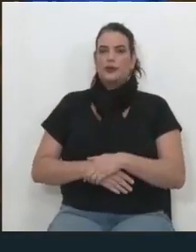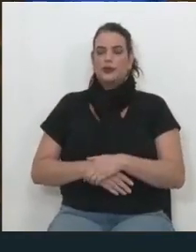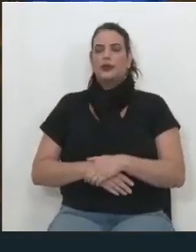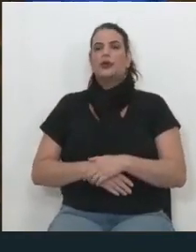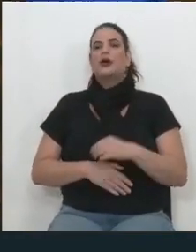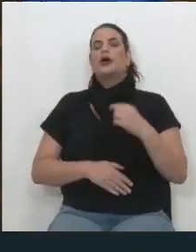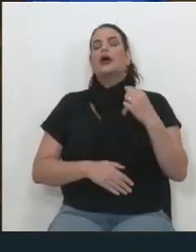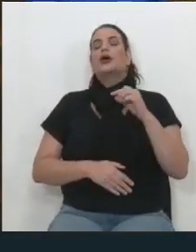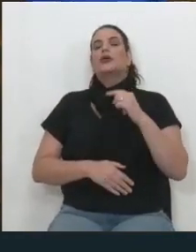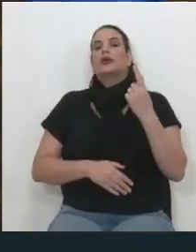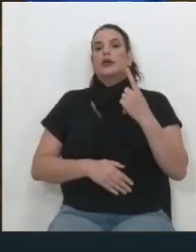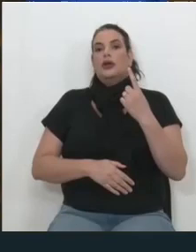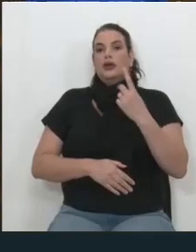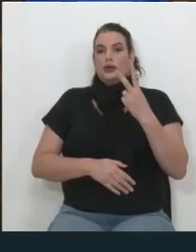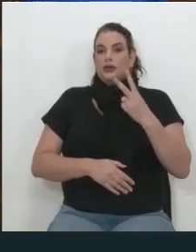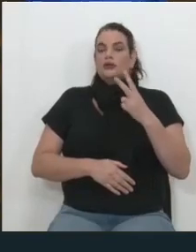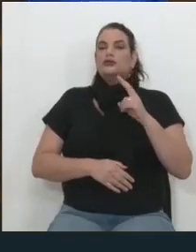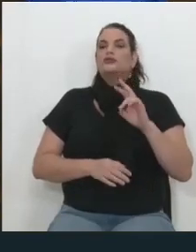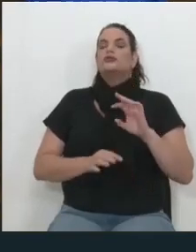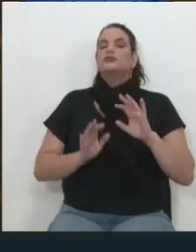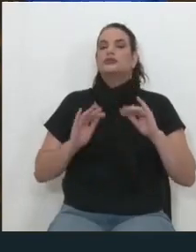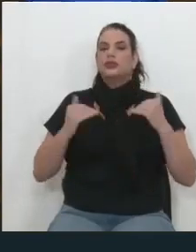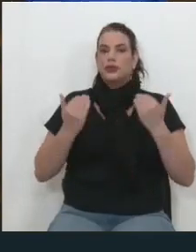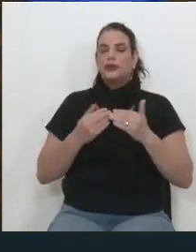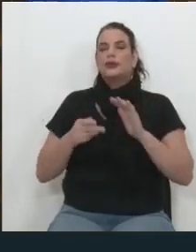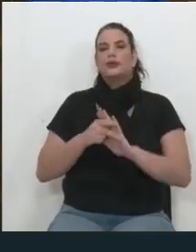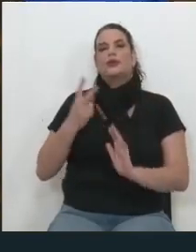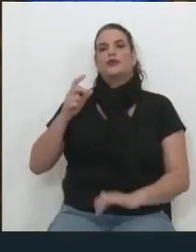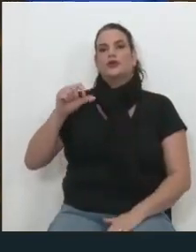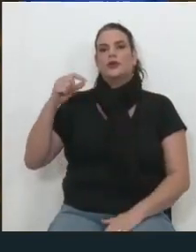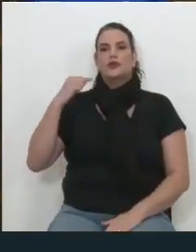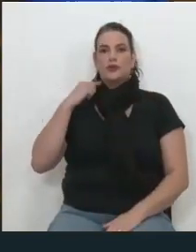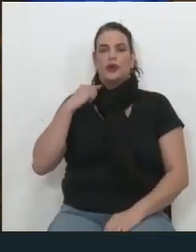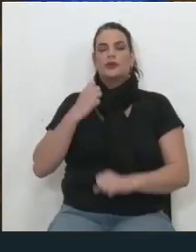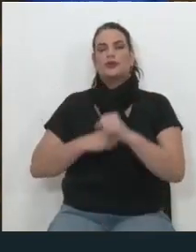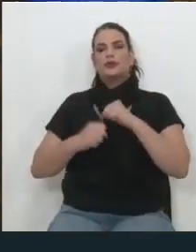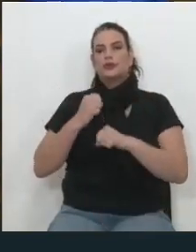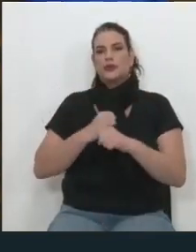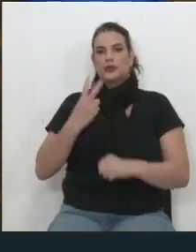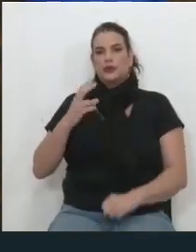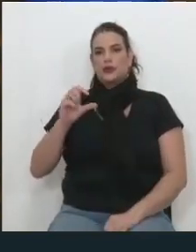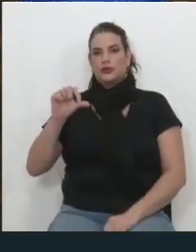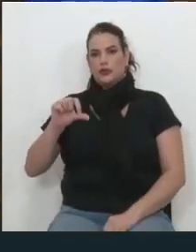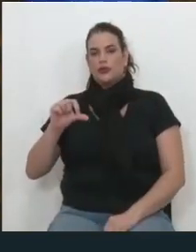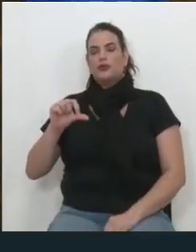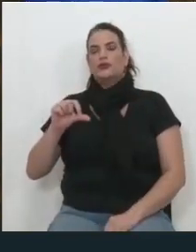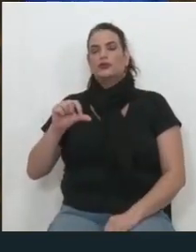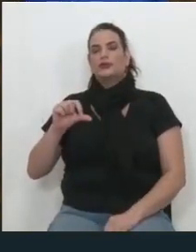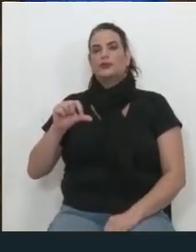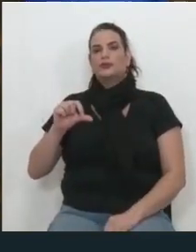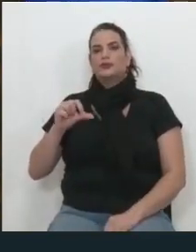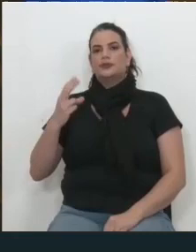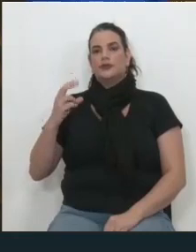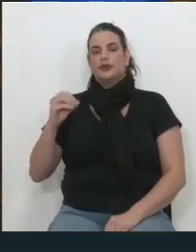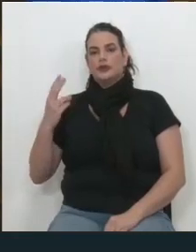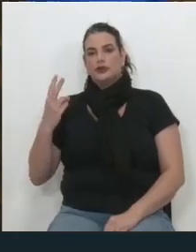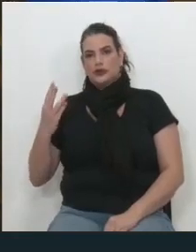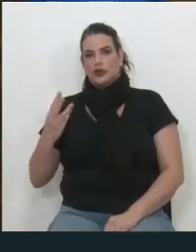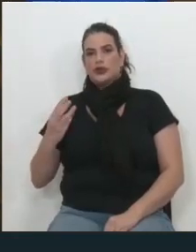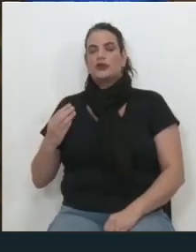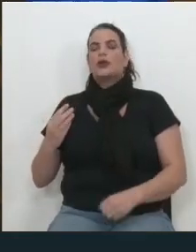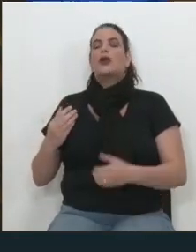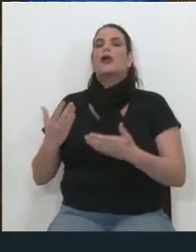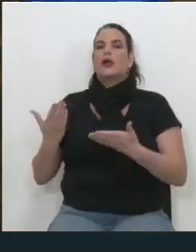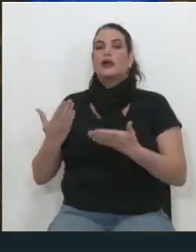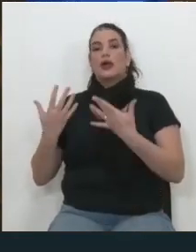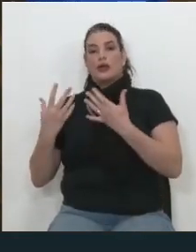12ª sessão extraordinária de 29 de maio de 2023. Está aberta a palavra. Os vereadores favoráveis